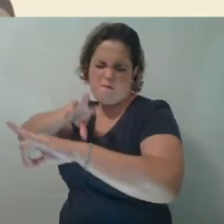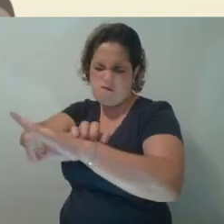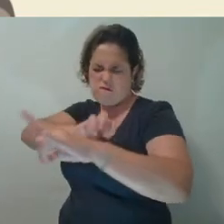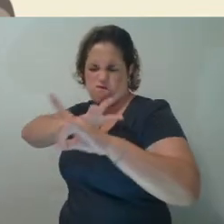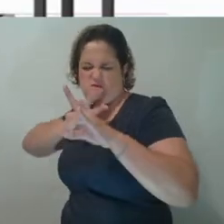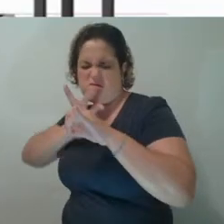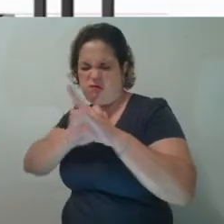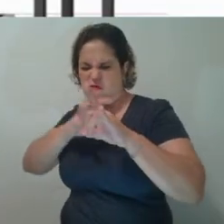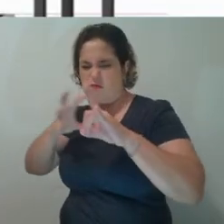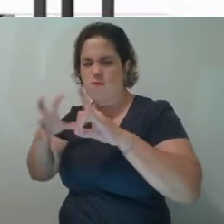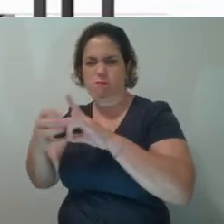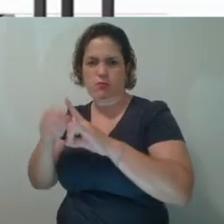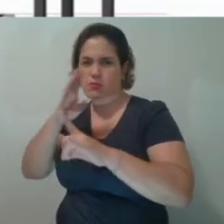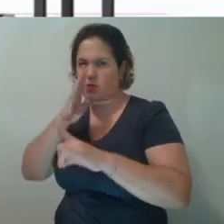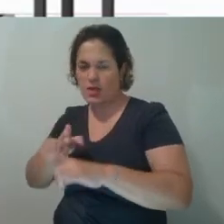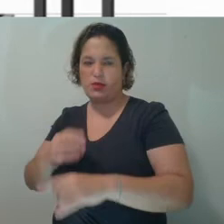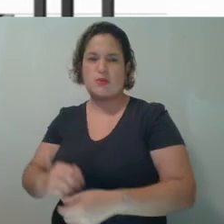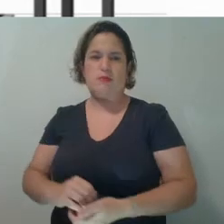cabeça.